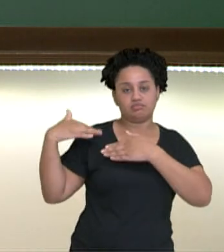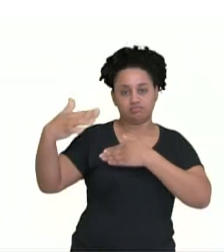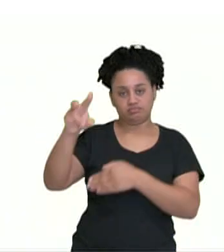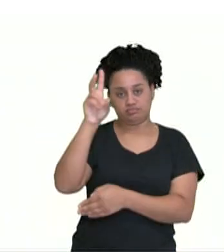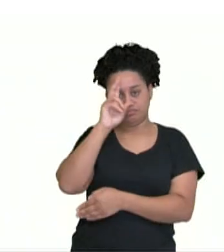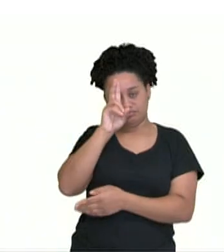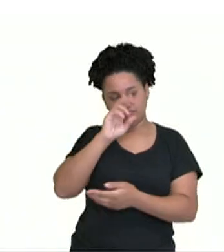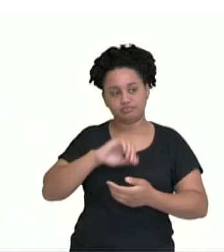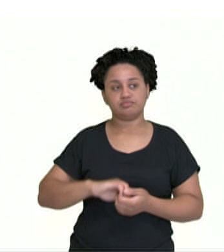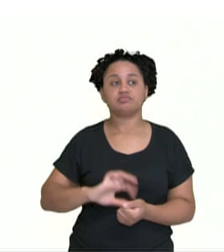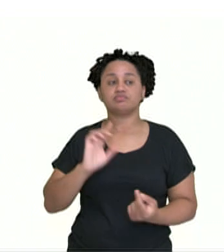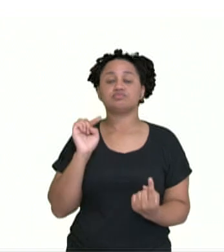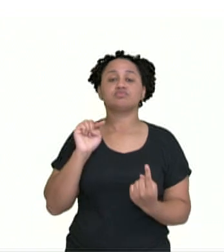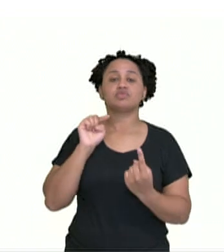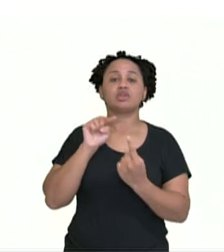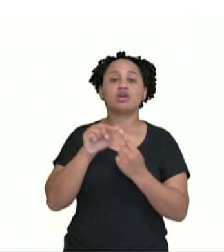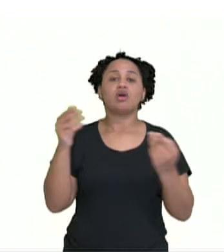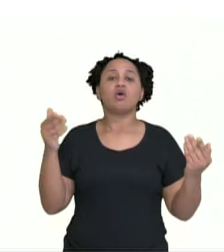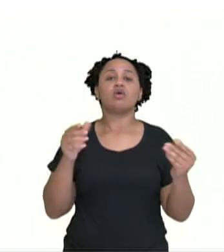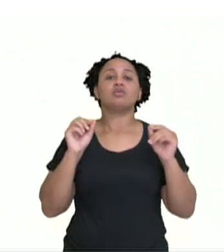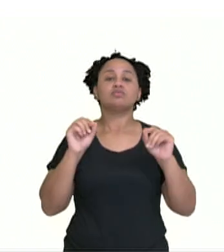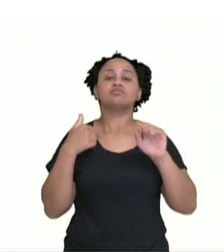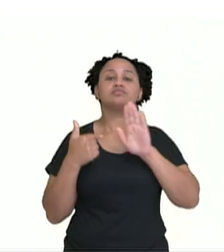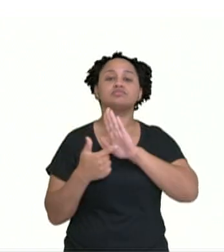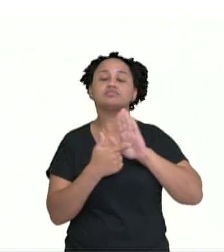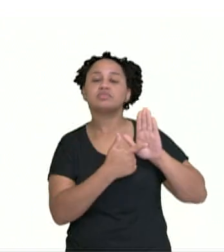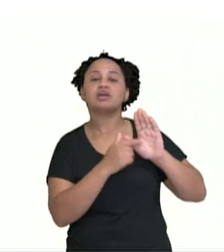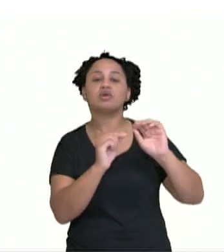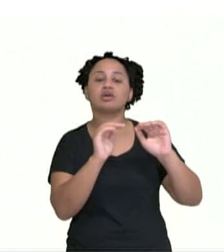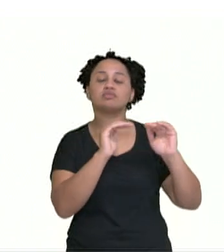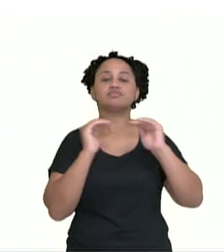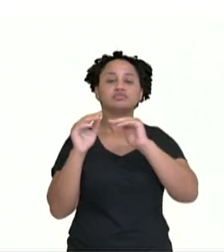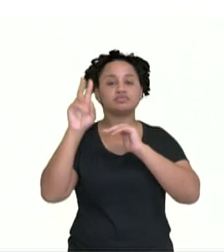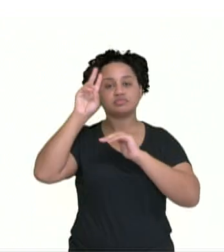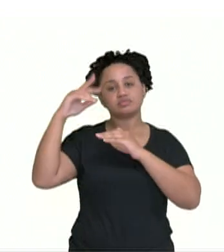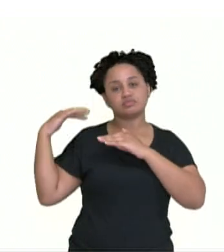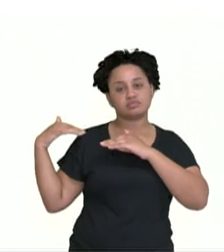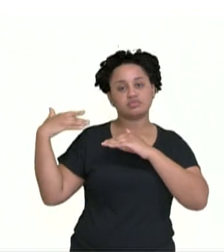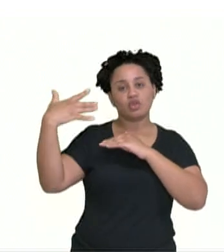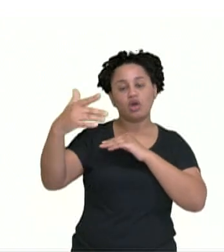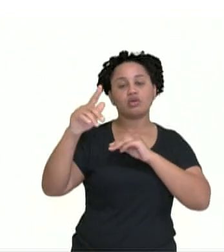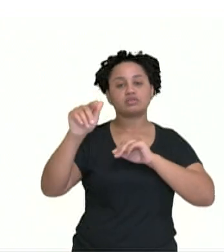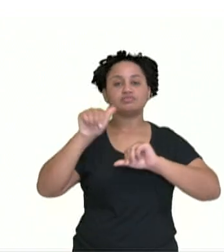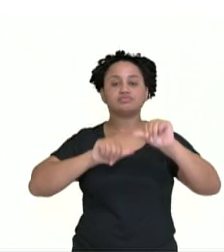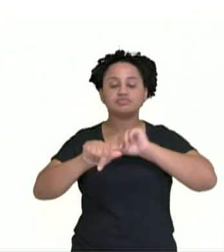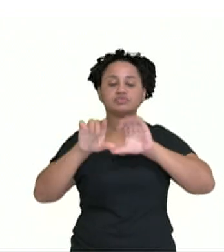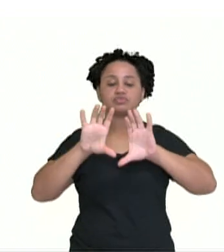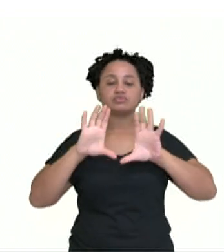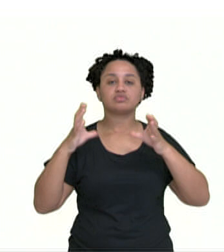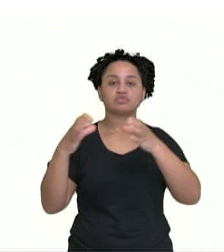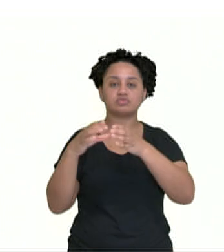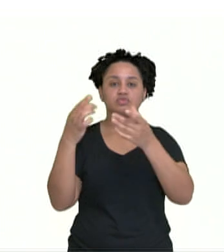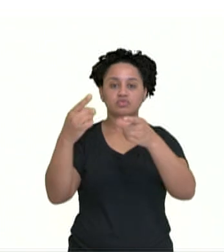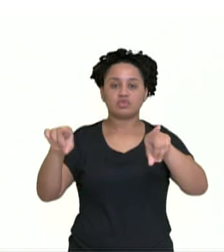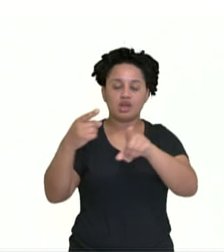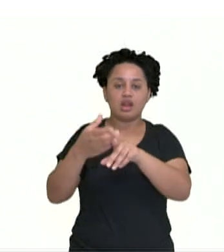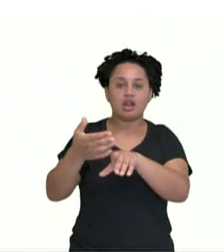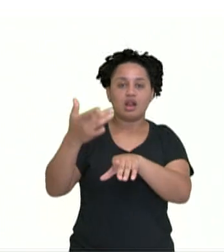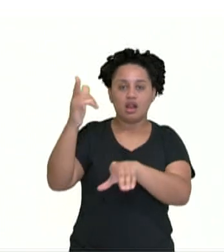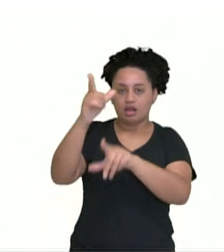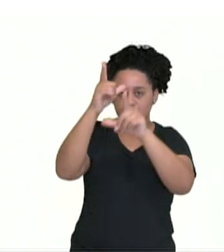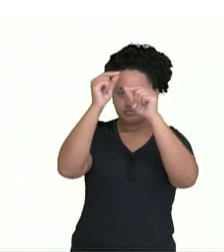O nosso objetivo hoje é apresentar um panorama histórico sobre a evolução da orquestra desde a Grécia